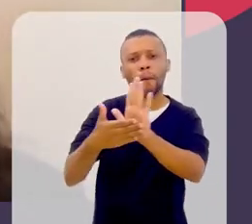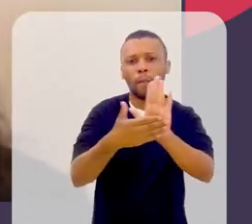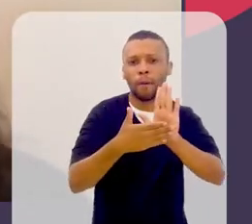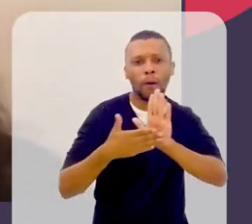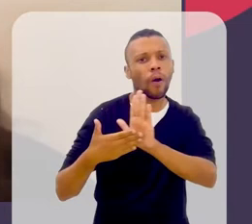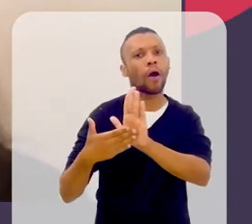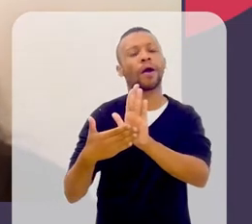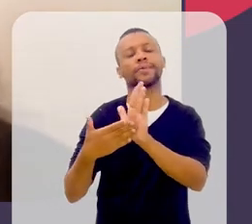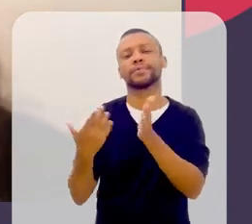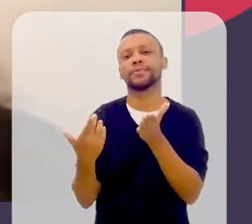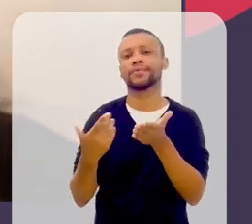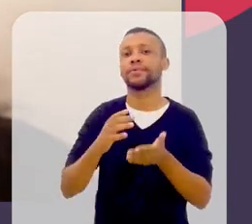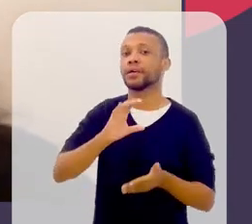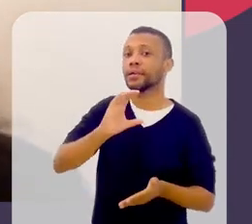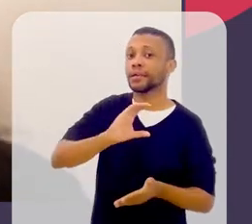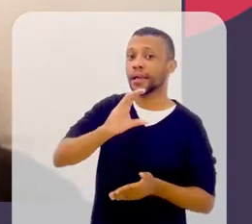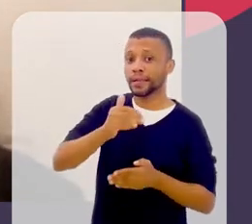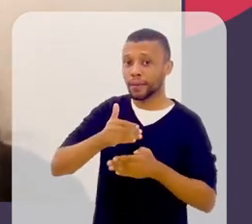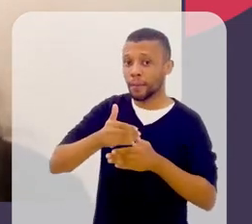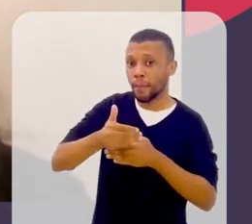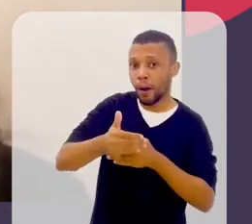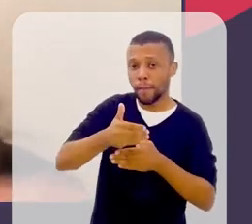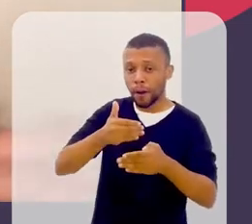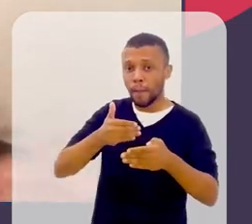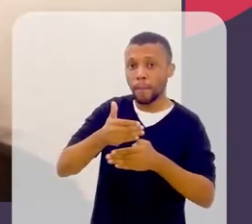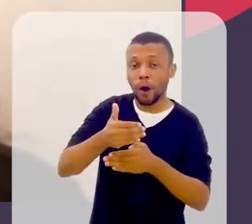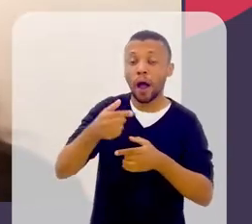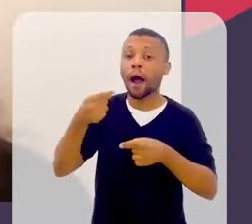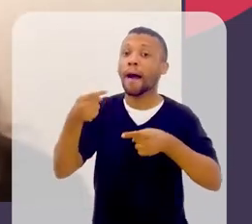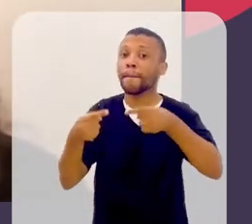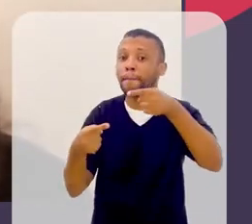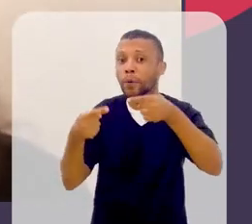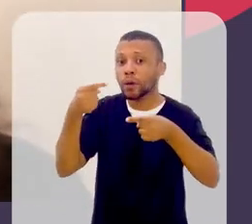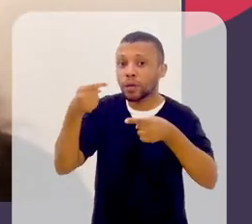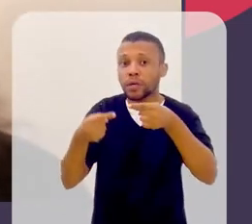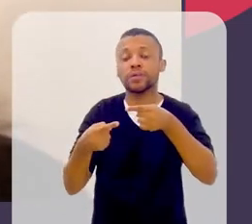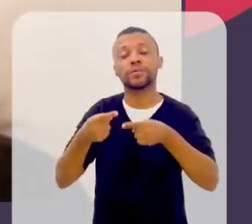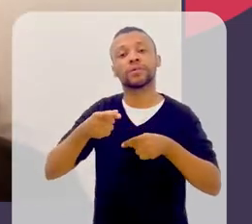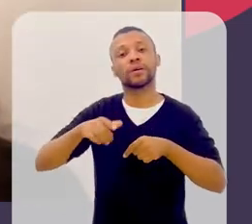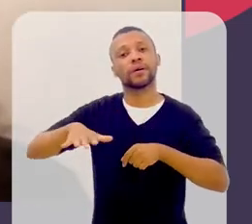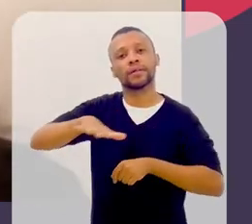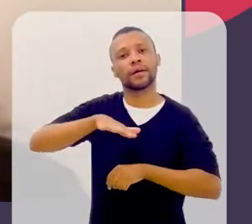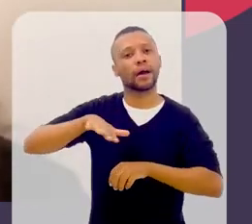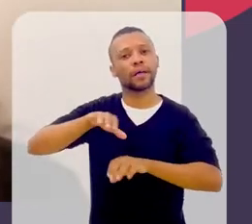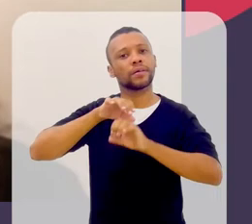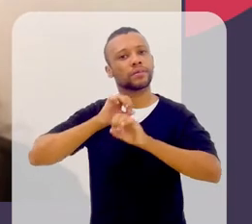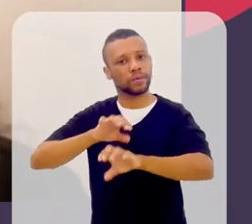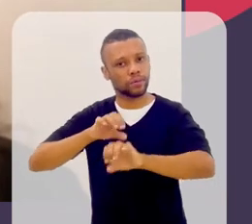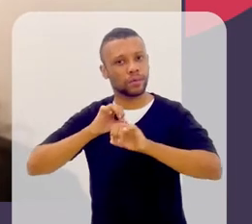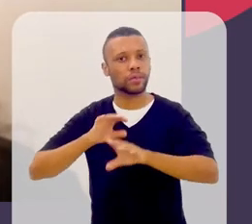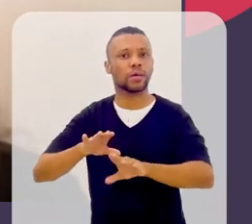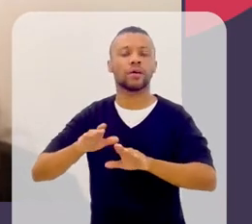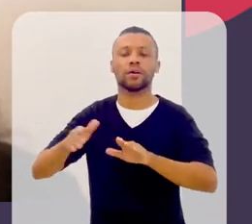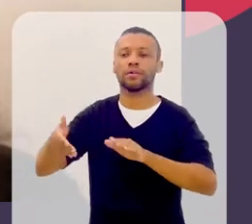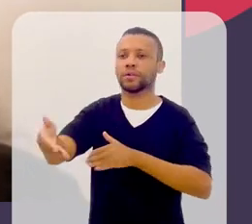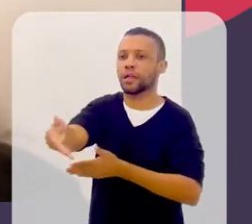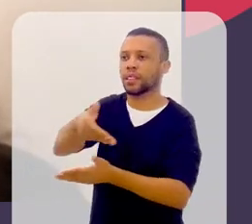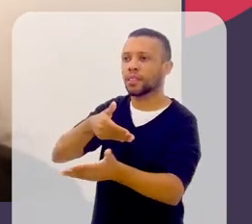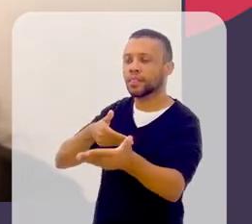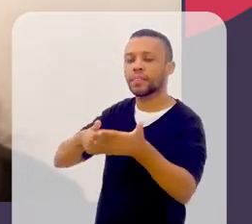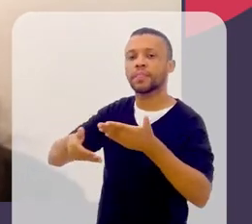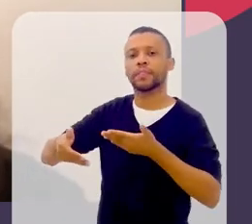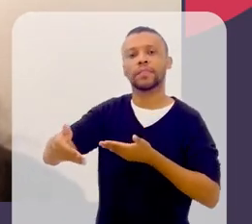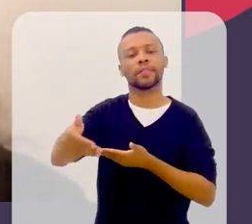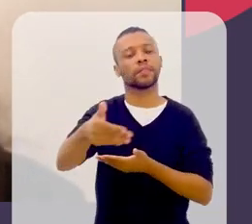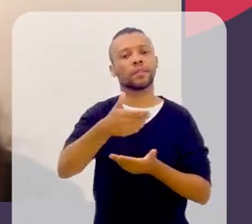essa proposta, vi, né? O Ciências Sem Fronteiras, a política de educação e de